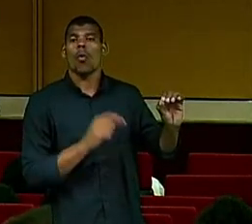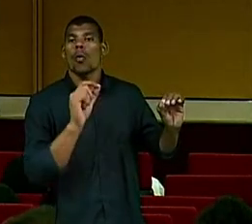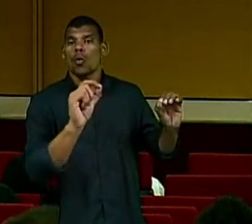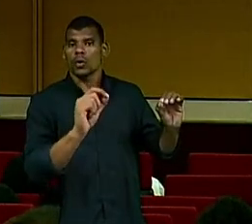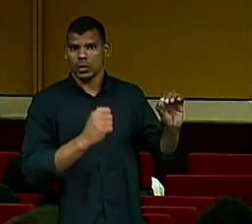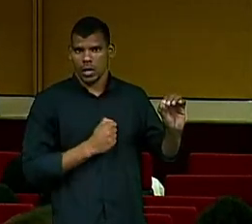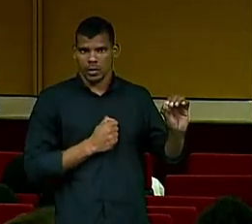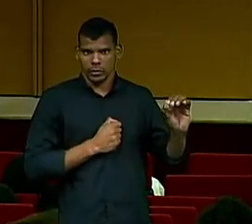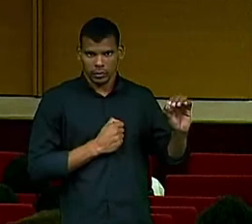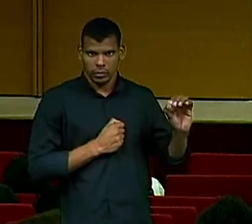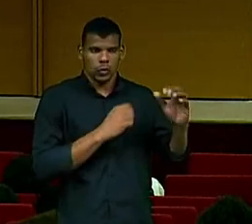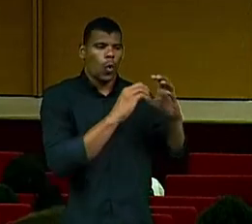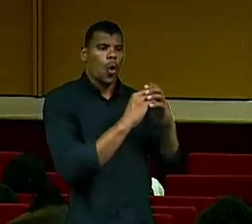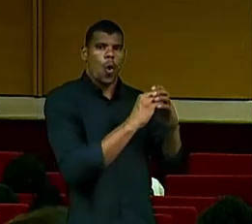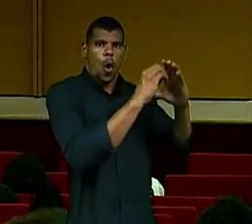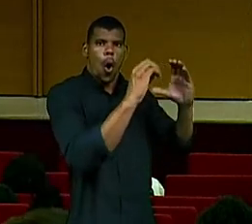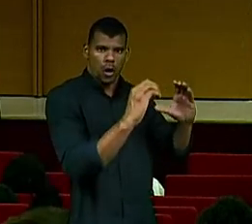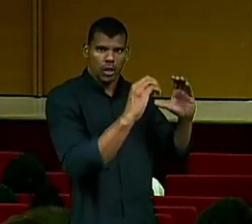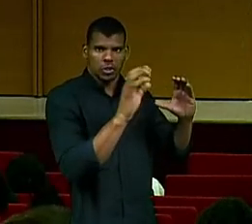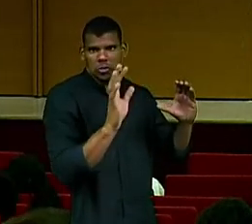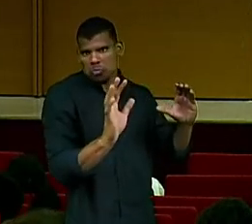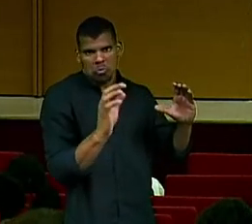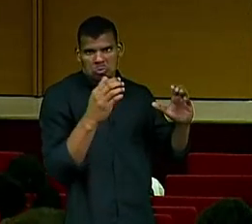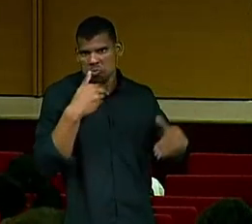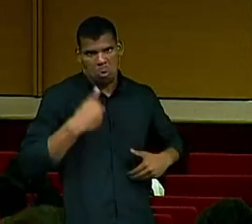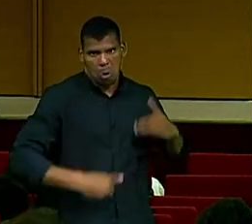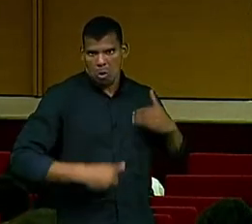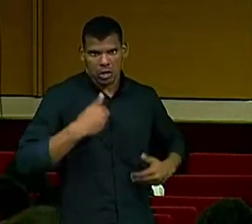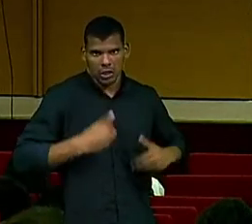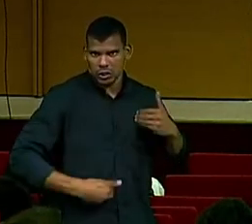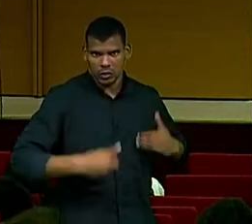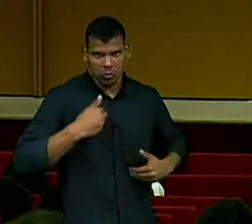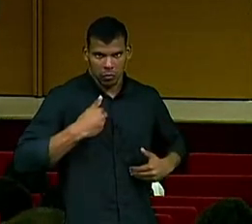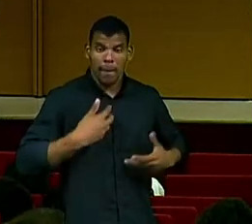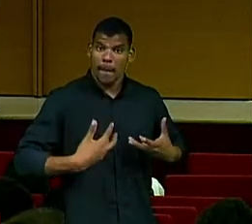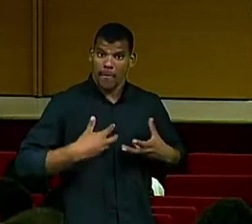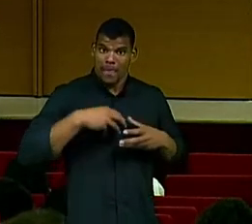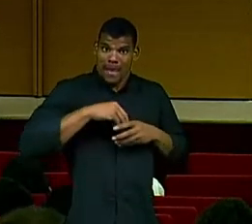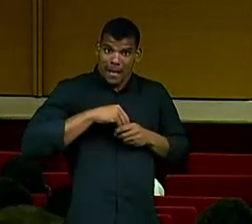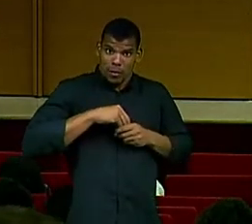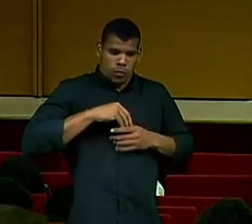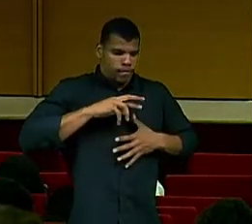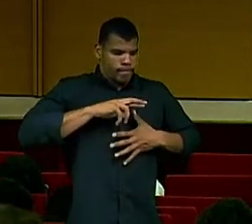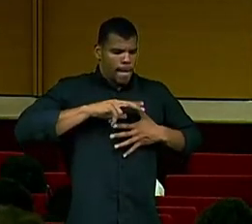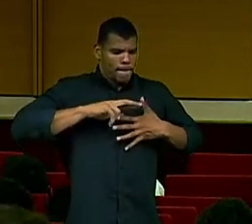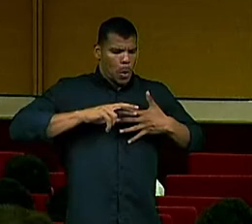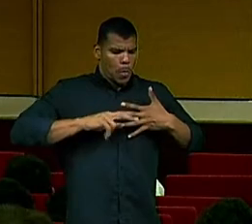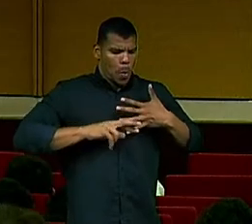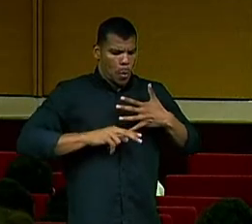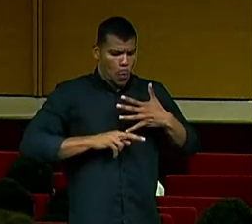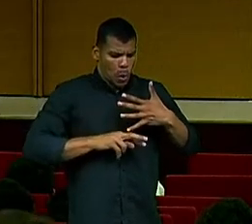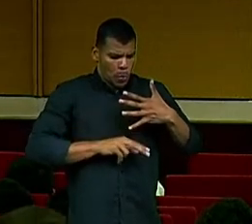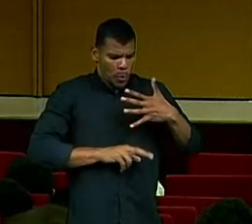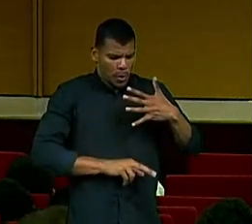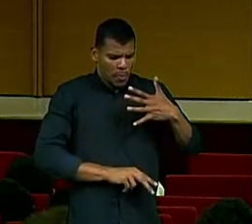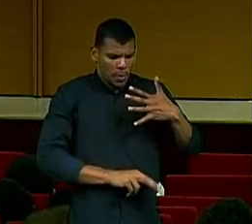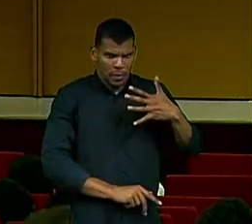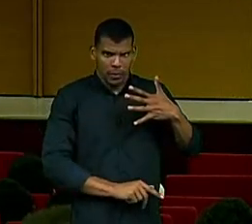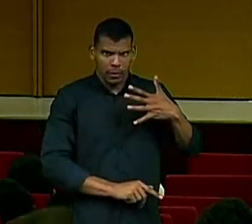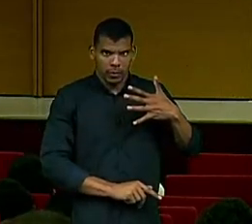organismo e somos diferentes uns dos outros cada um de nós temos um